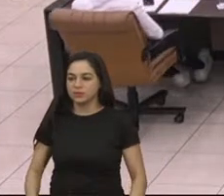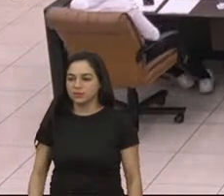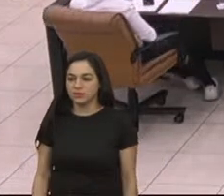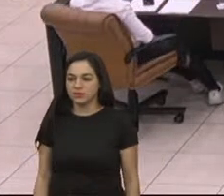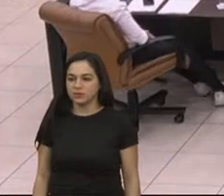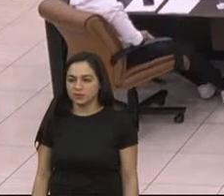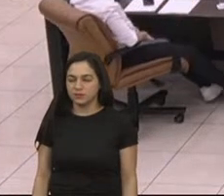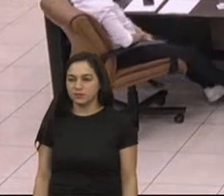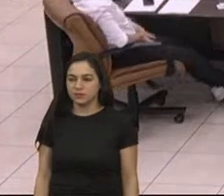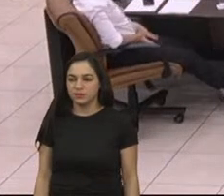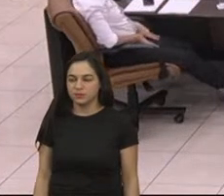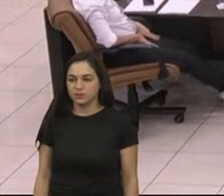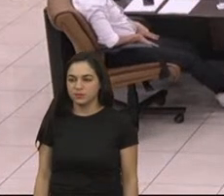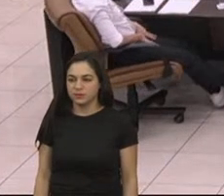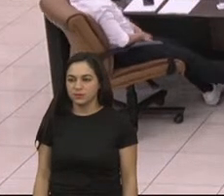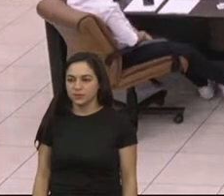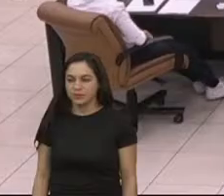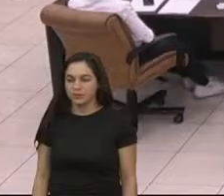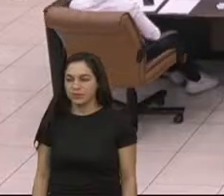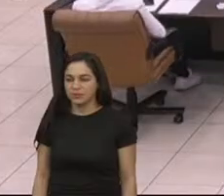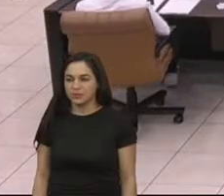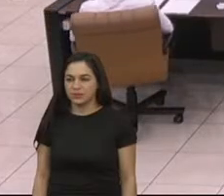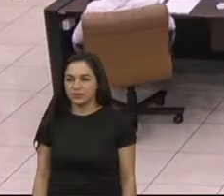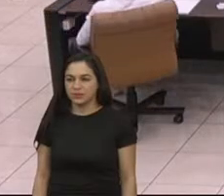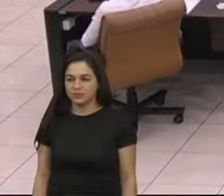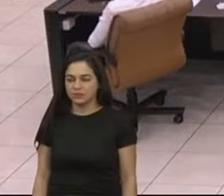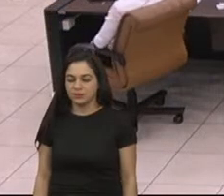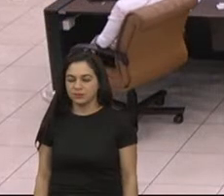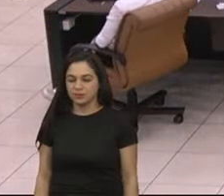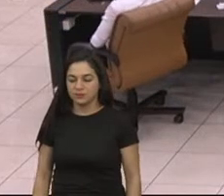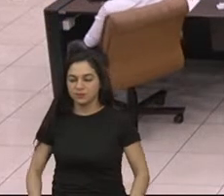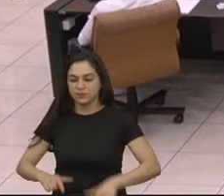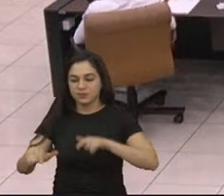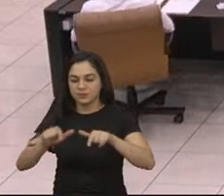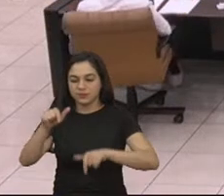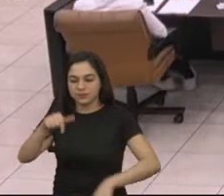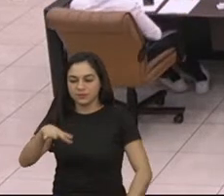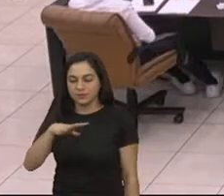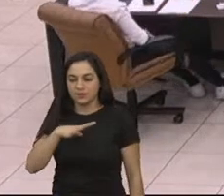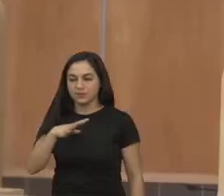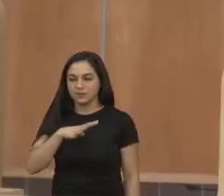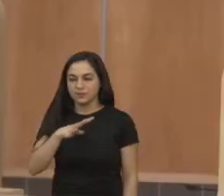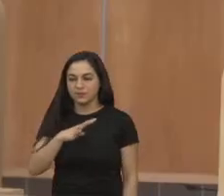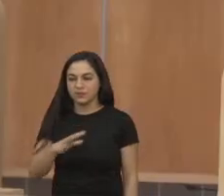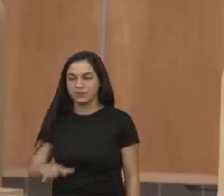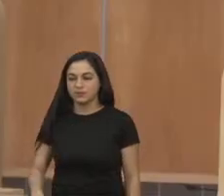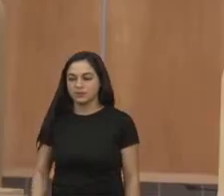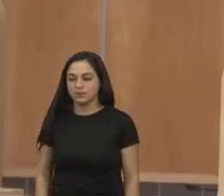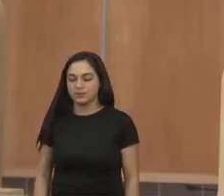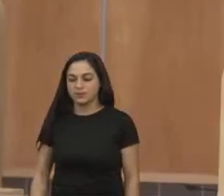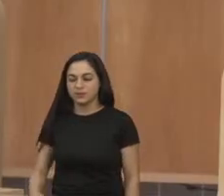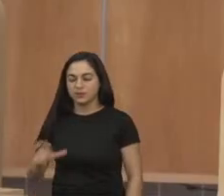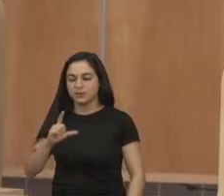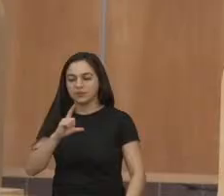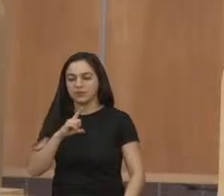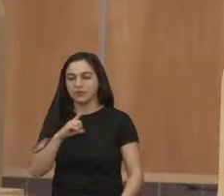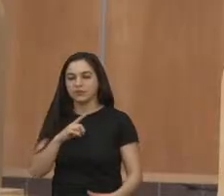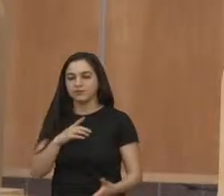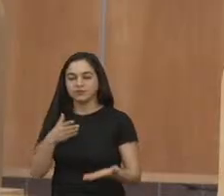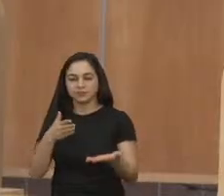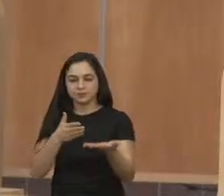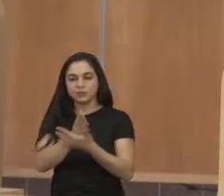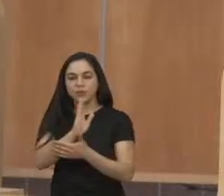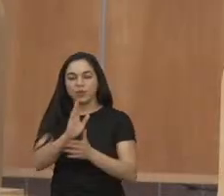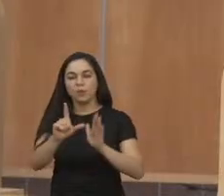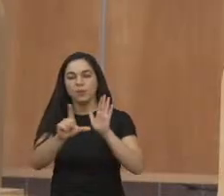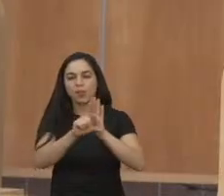e especificamente o trabalho do habite-se no município. A gente aprovou agora há pouco uma lei que fala das casas do município,